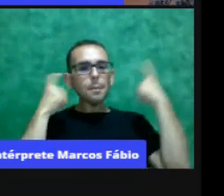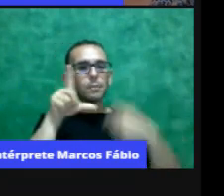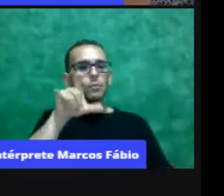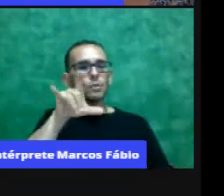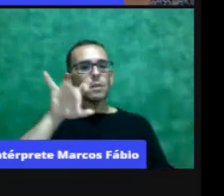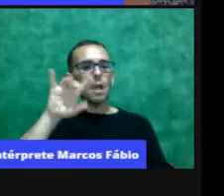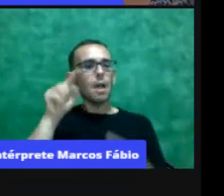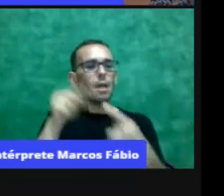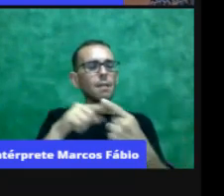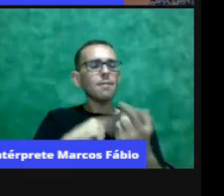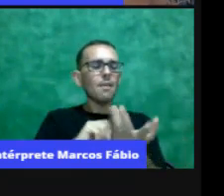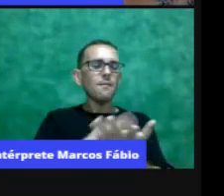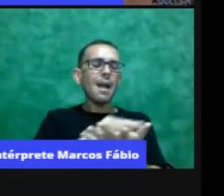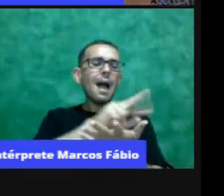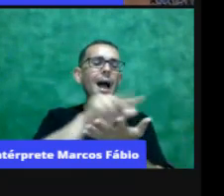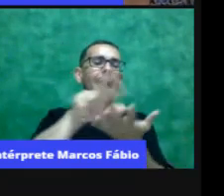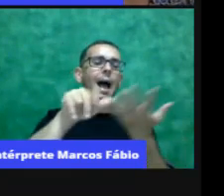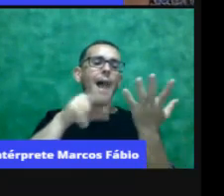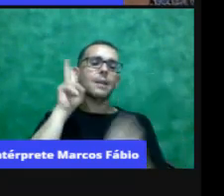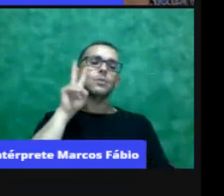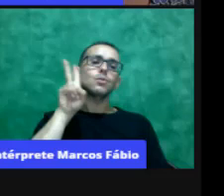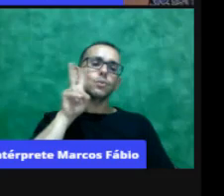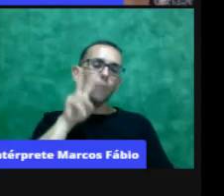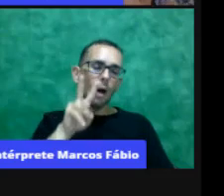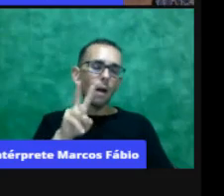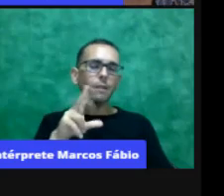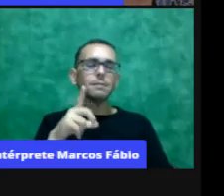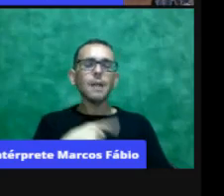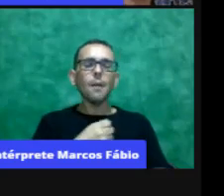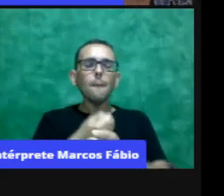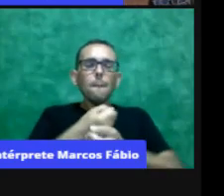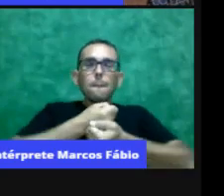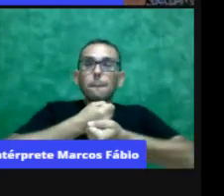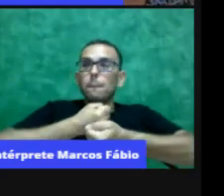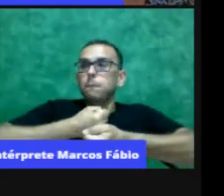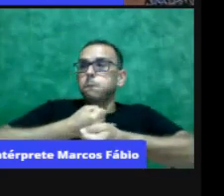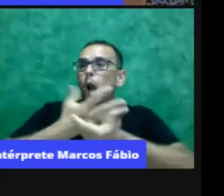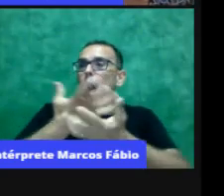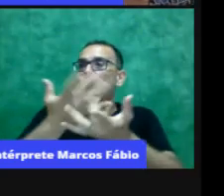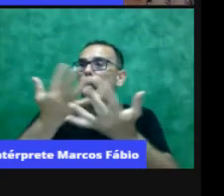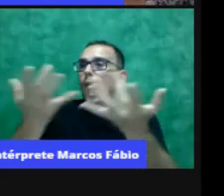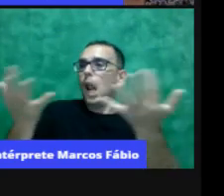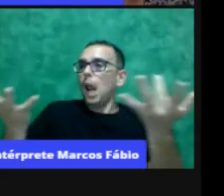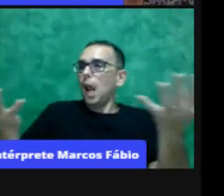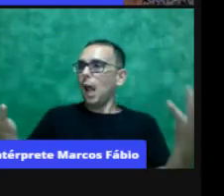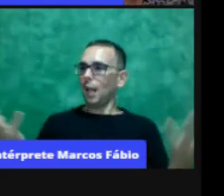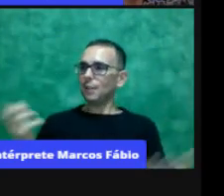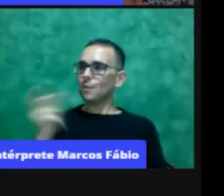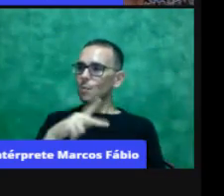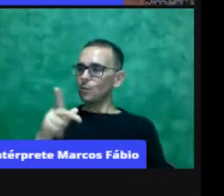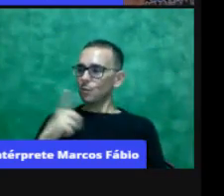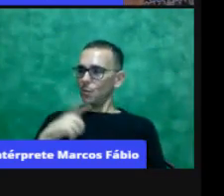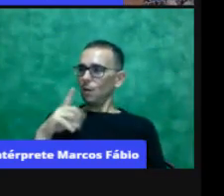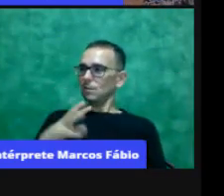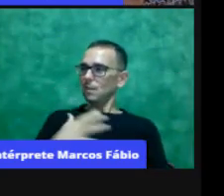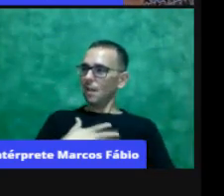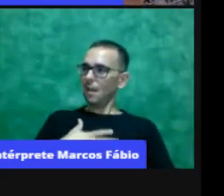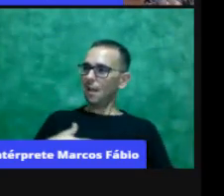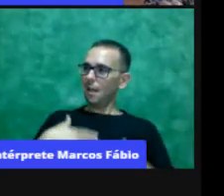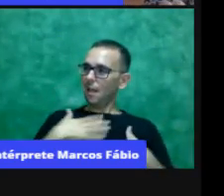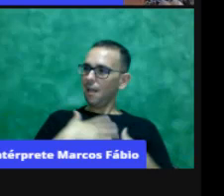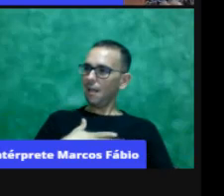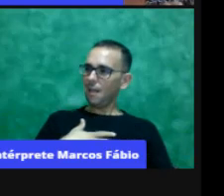Então, são várias histórias que vocês tem uma gama de histórias que o professor pode se deliciar. Quem tem filho também